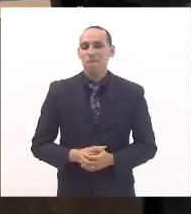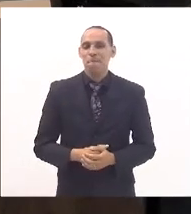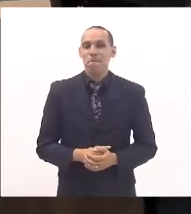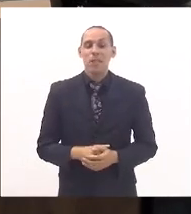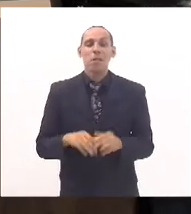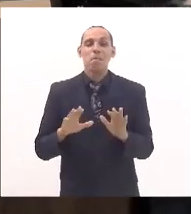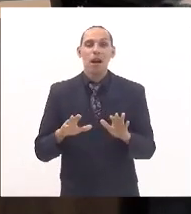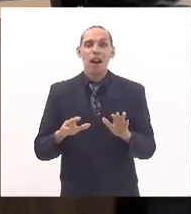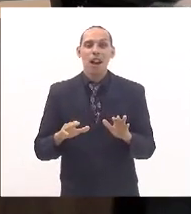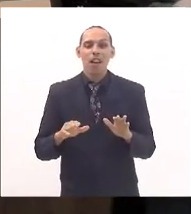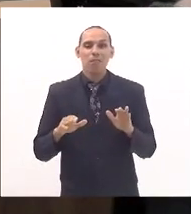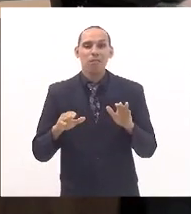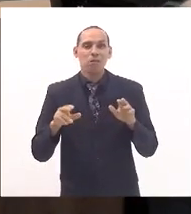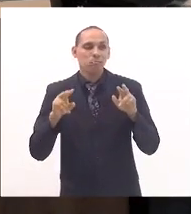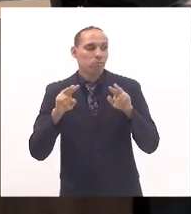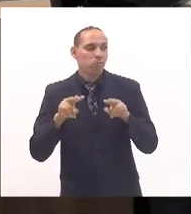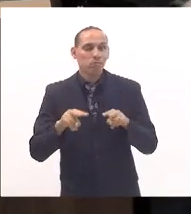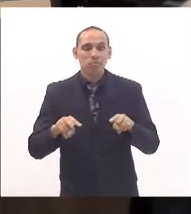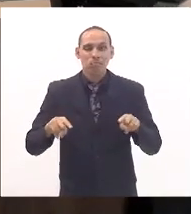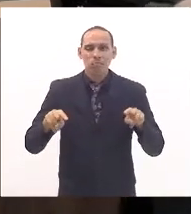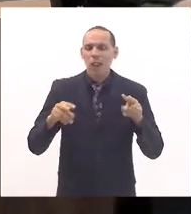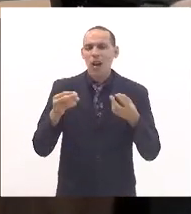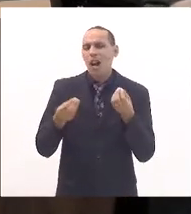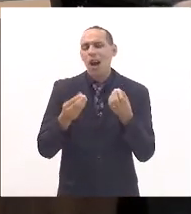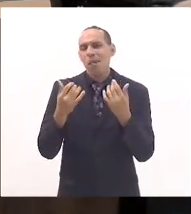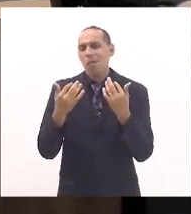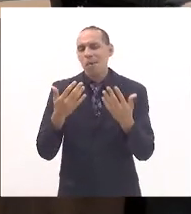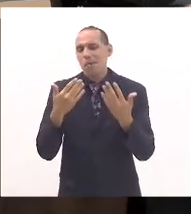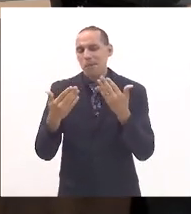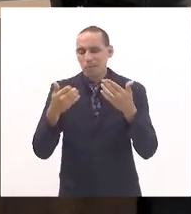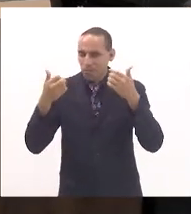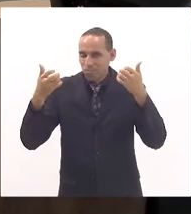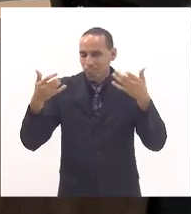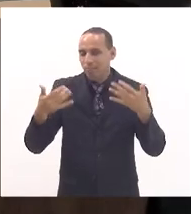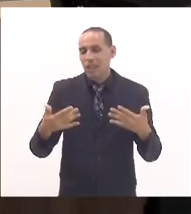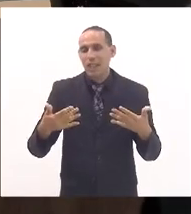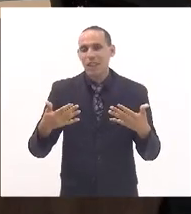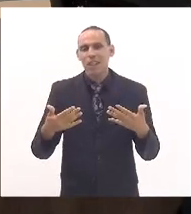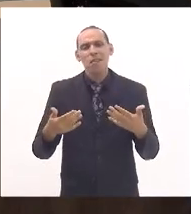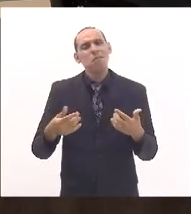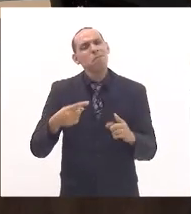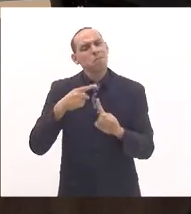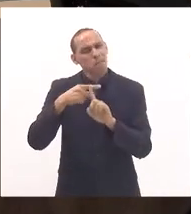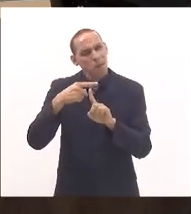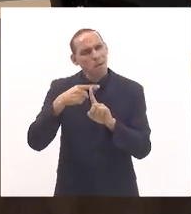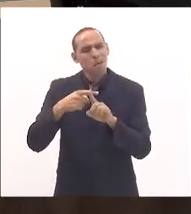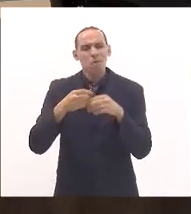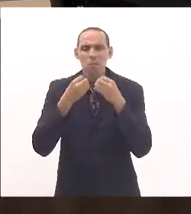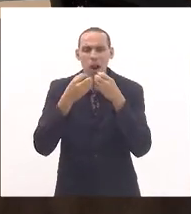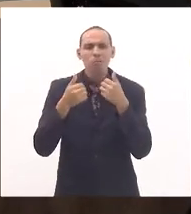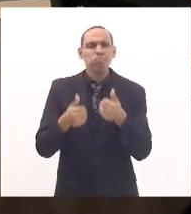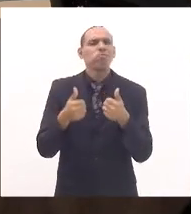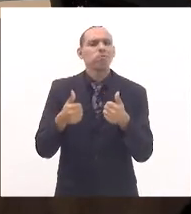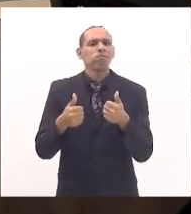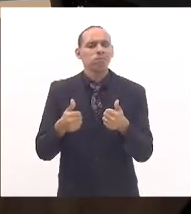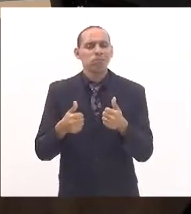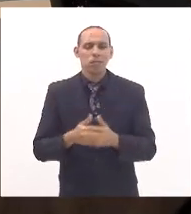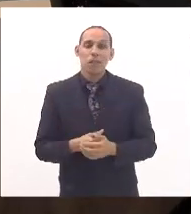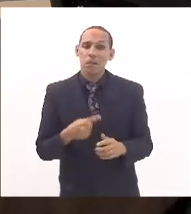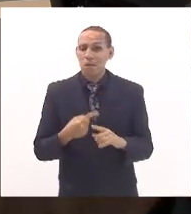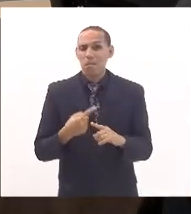um panorama da audiência pública, senhor presidente, ela foi bastante positiva, muito positiva,